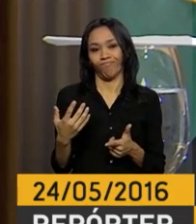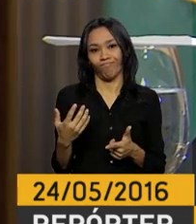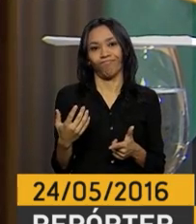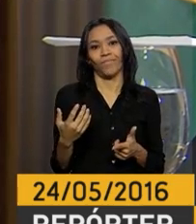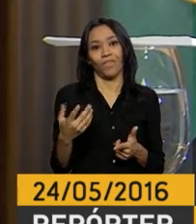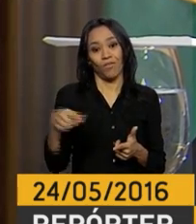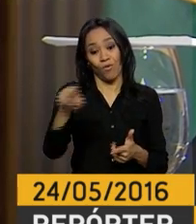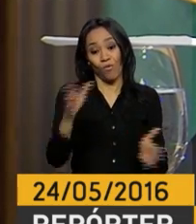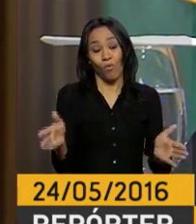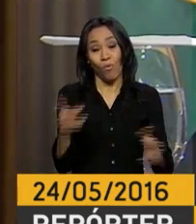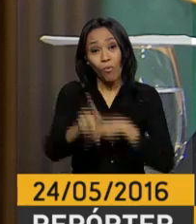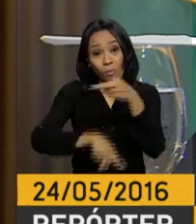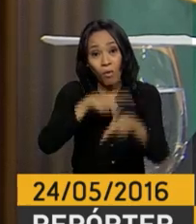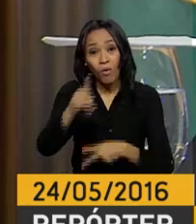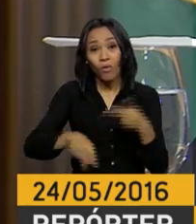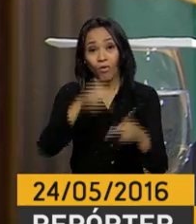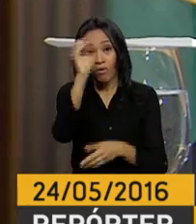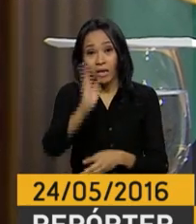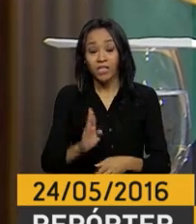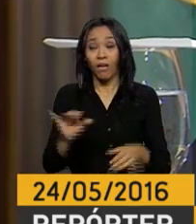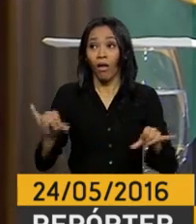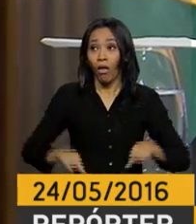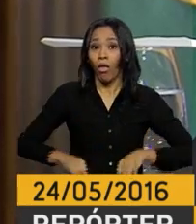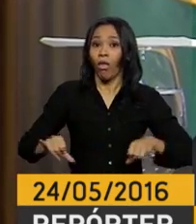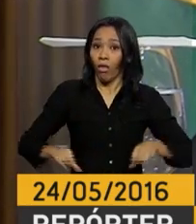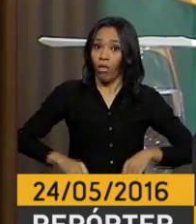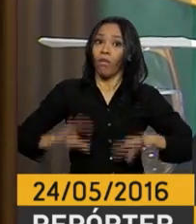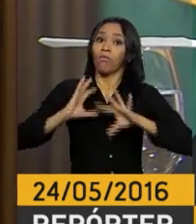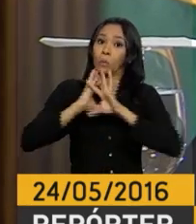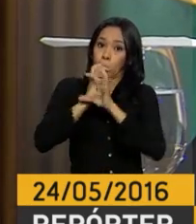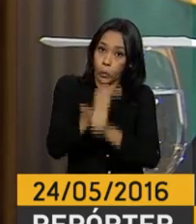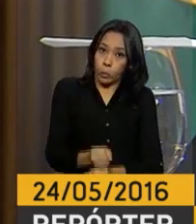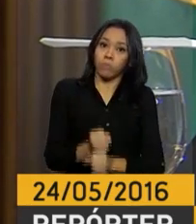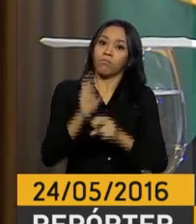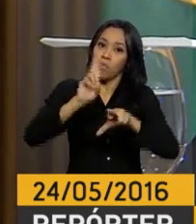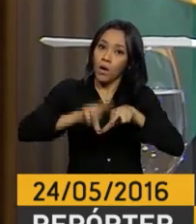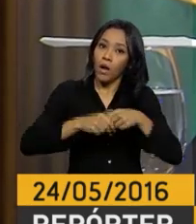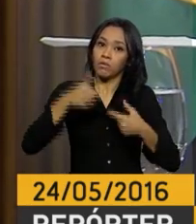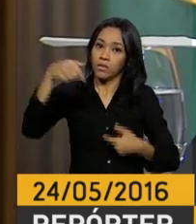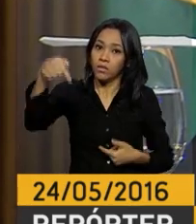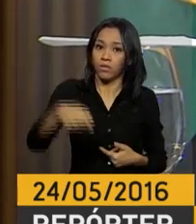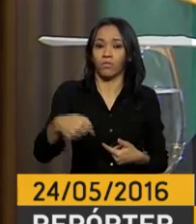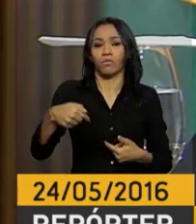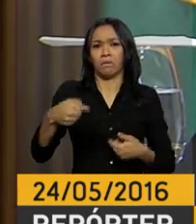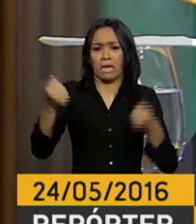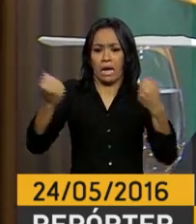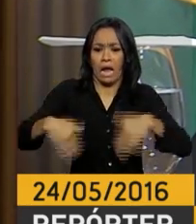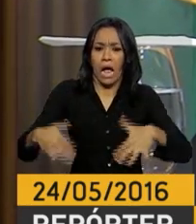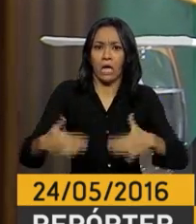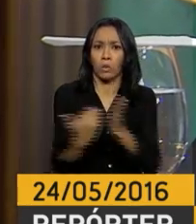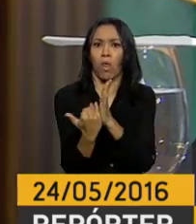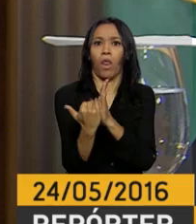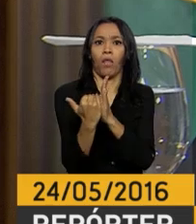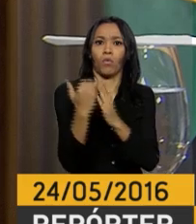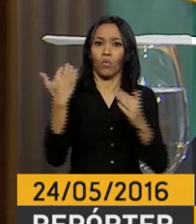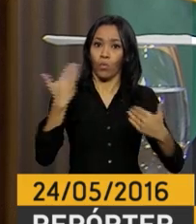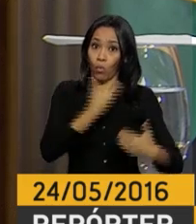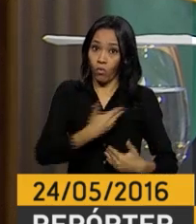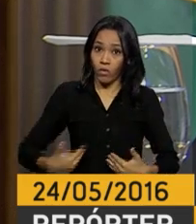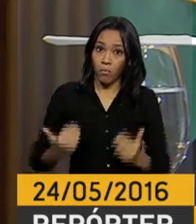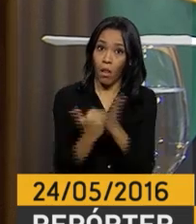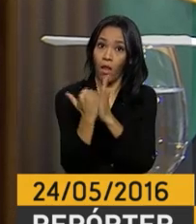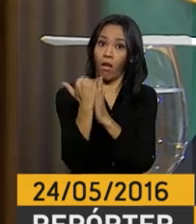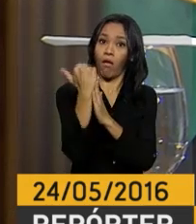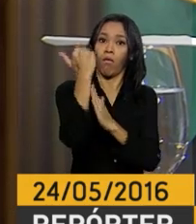a uma dificuldade extraordinária. Portanto, nós vamos apresentar essa proposta de emenda constitucional,